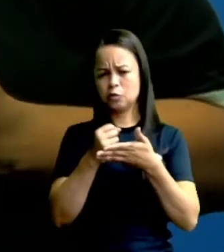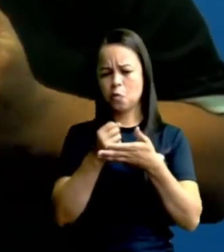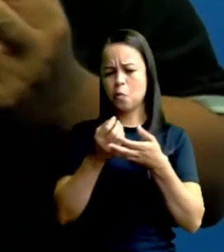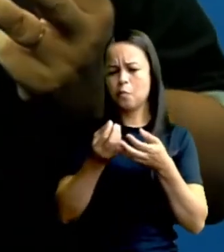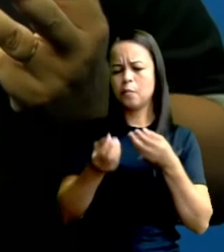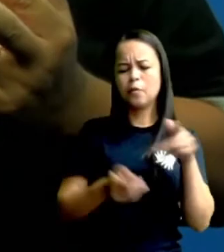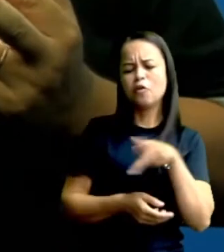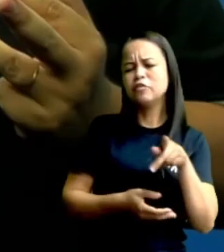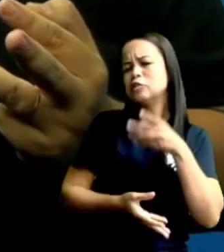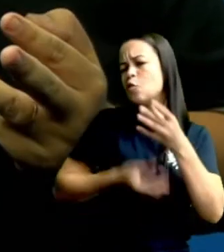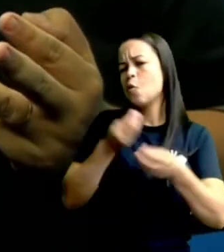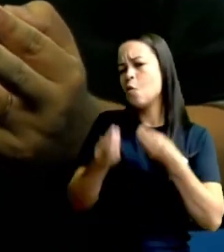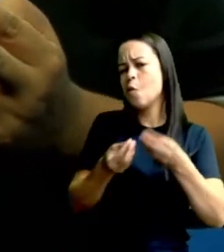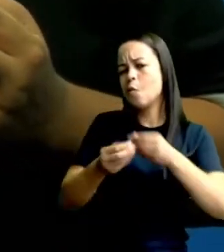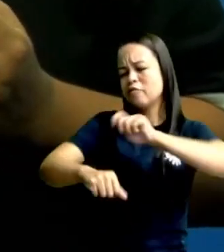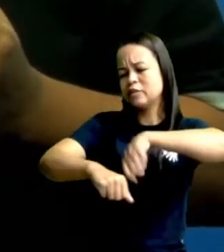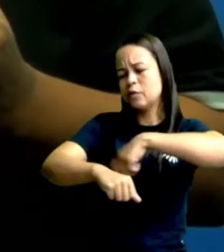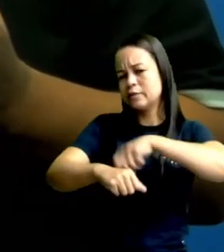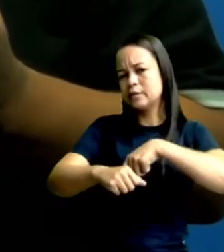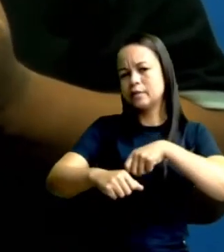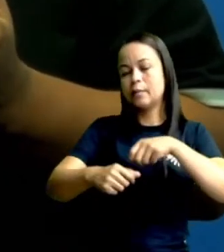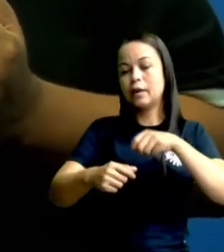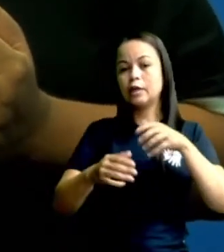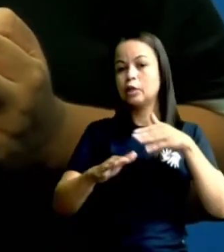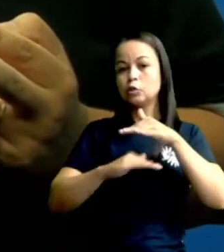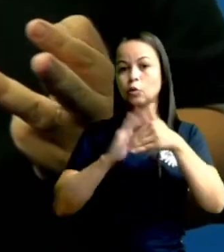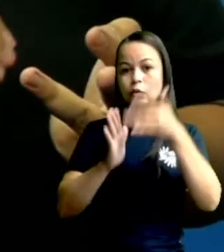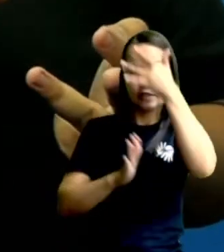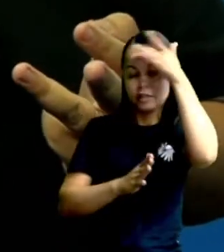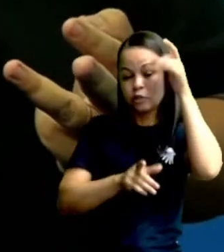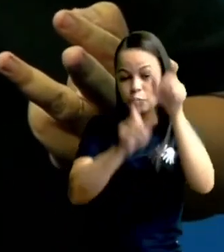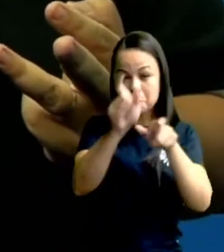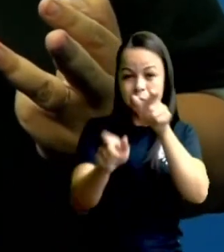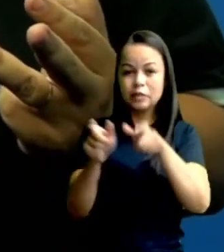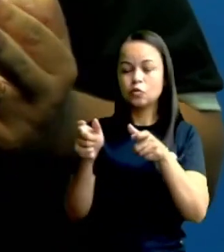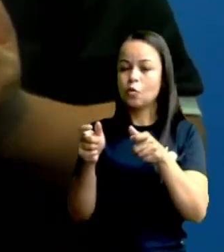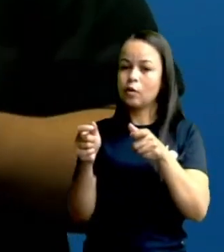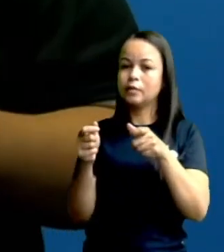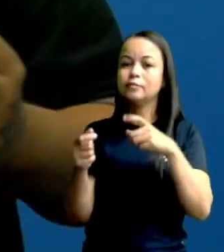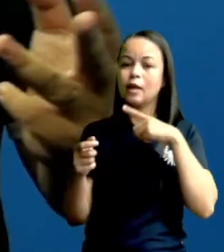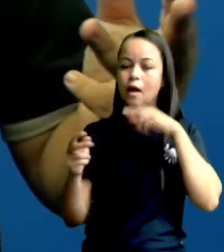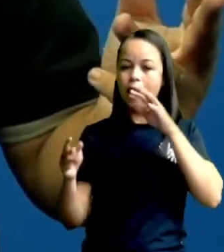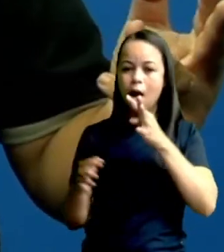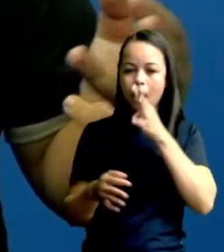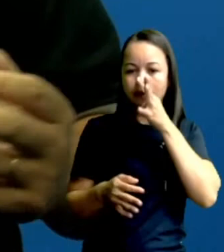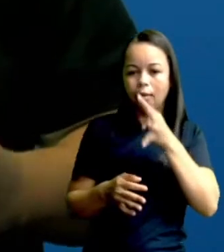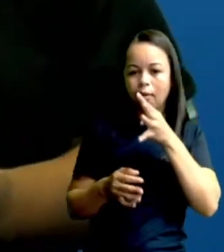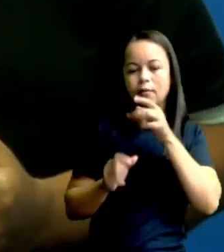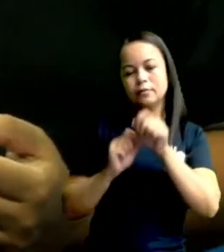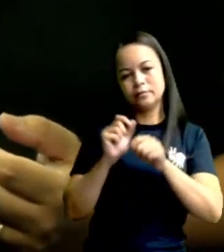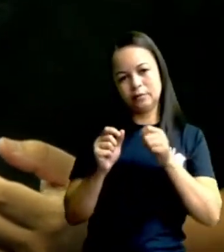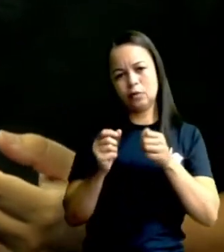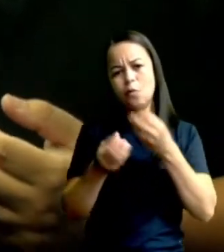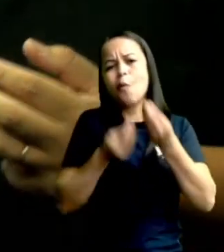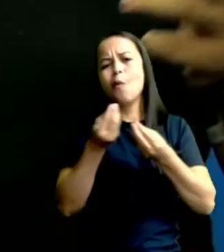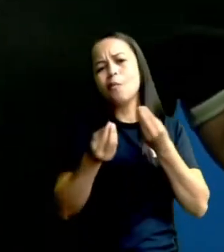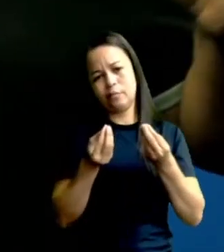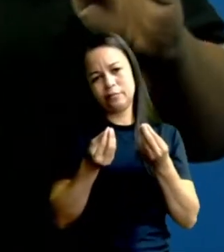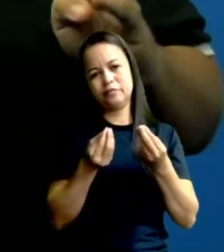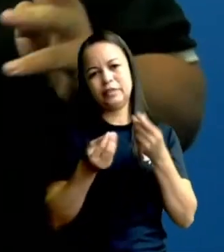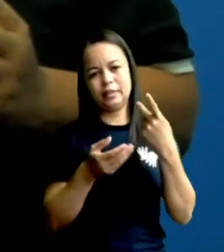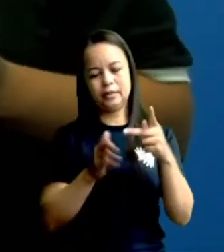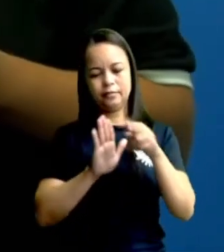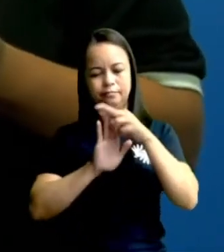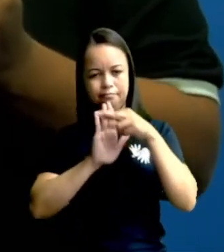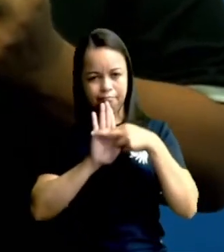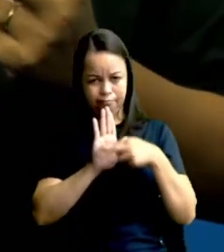uma receita para que todo mundo, né? Para que eu possa alcançar um bom público. Como eu irei fazer essa receita?